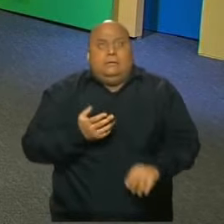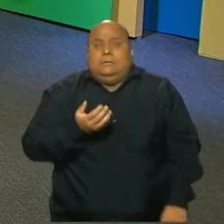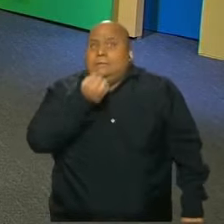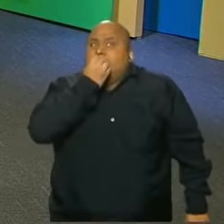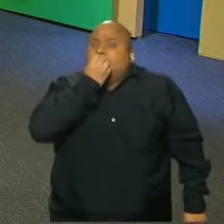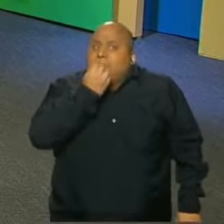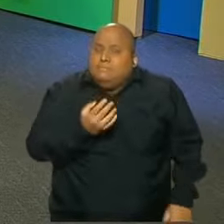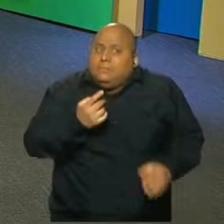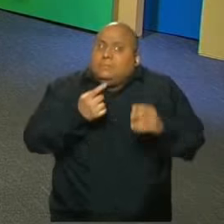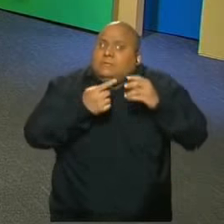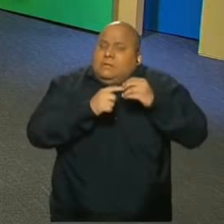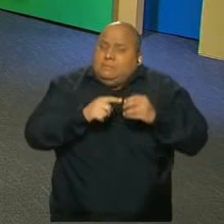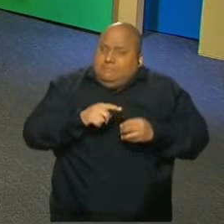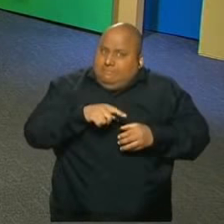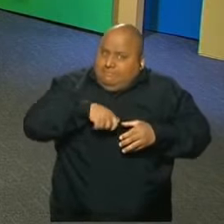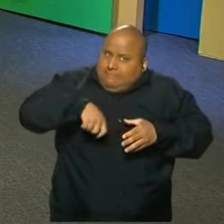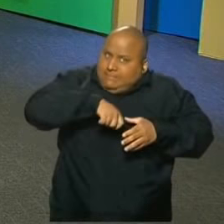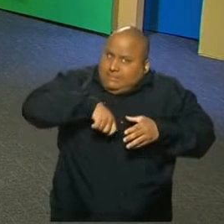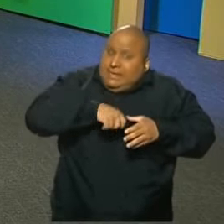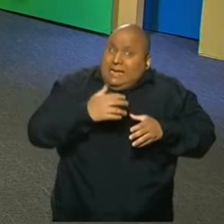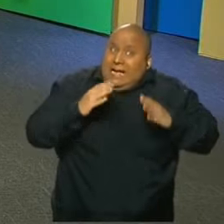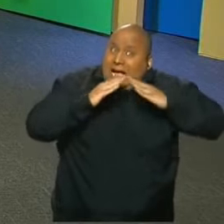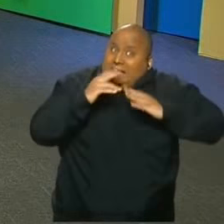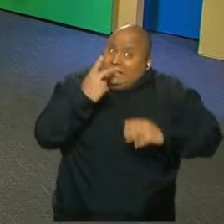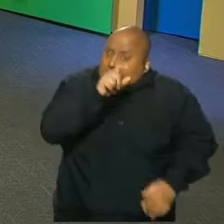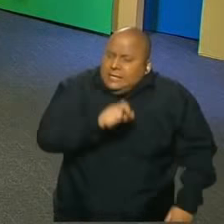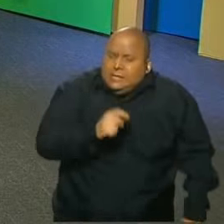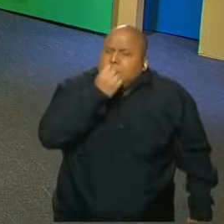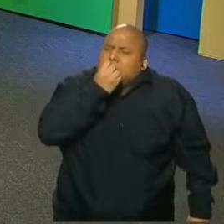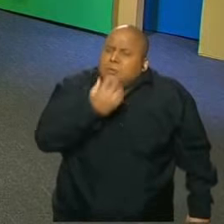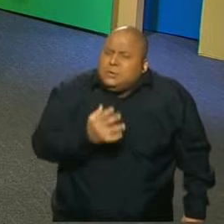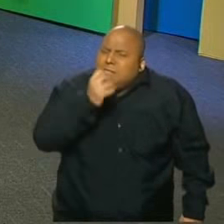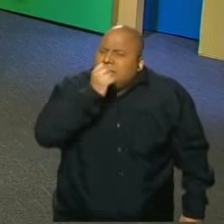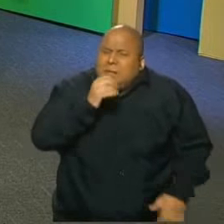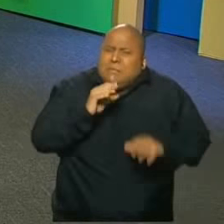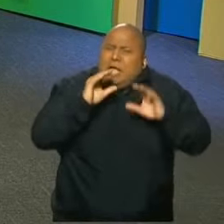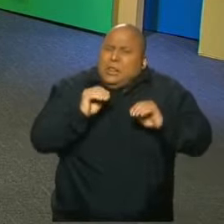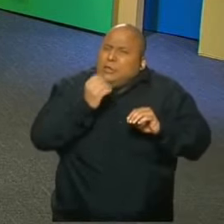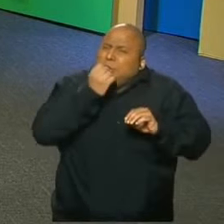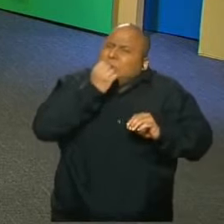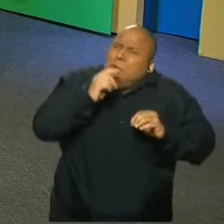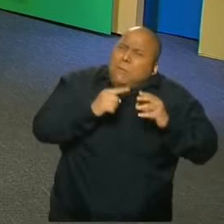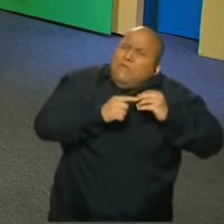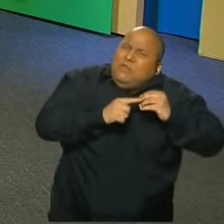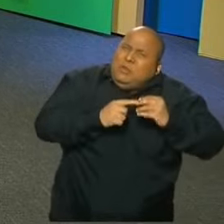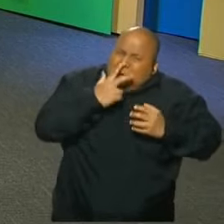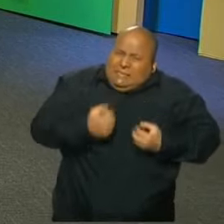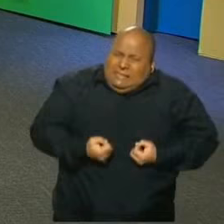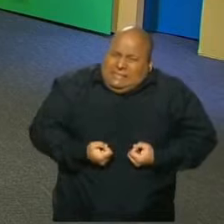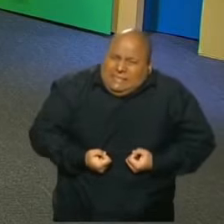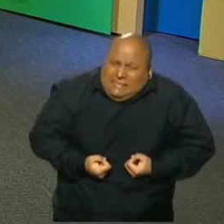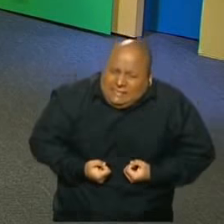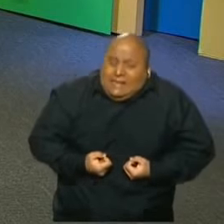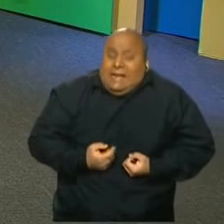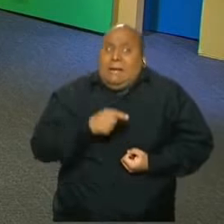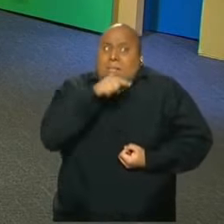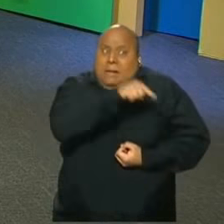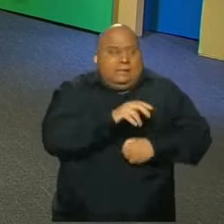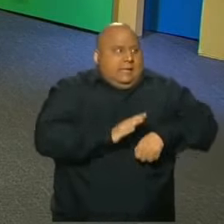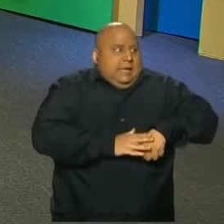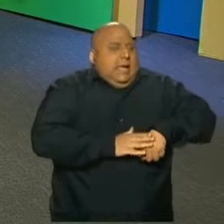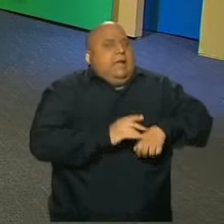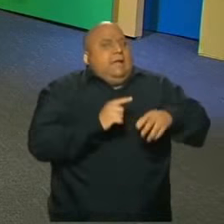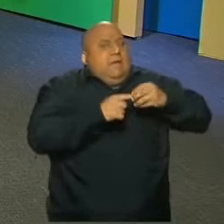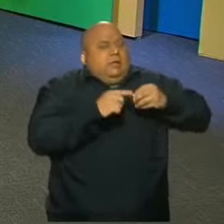primeiríssima qualidade. Quem me contou foi a Geisa Quete, filha dele. É verdade. Para sábado à noite não cai muito bem a feijoada. Fica um pouquinho pesado. Mas que ele fazia a feijoada